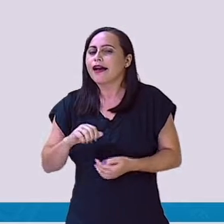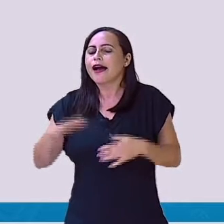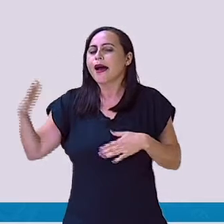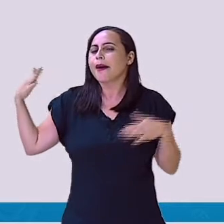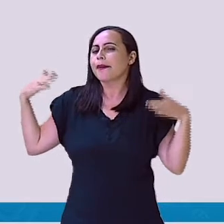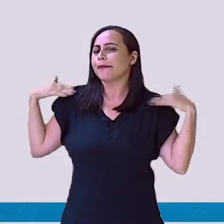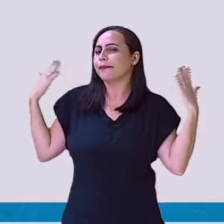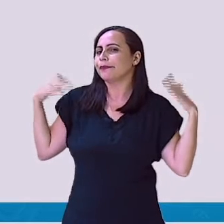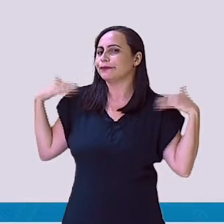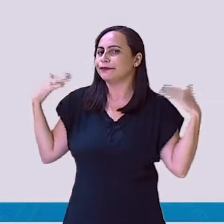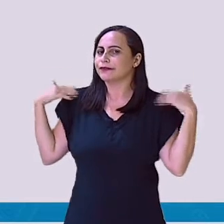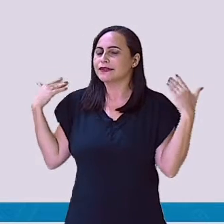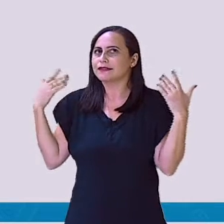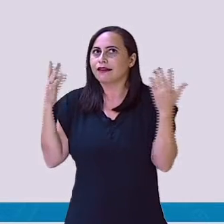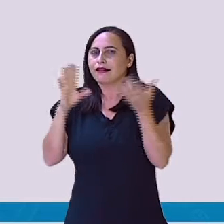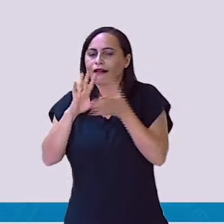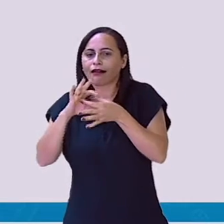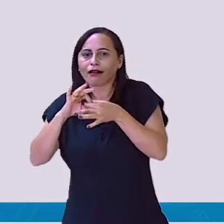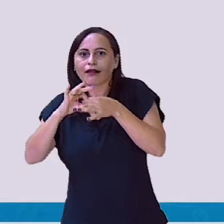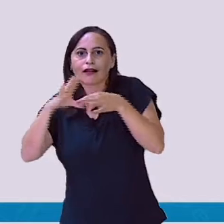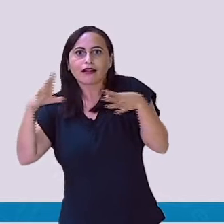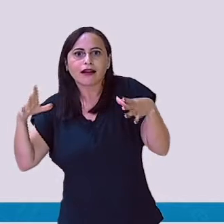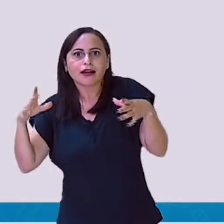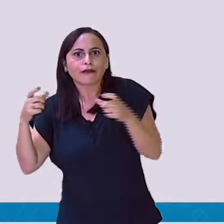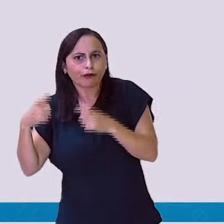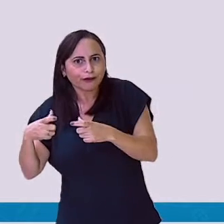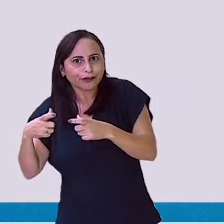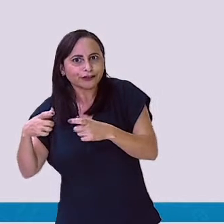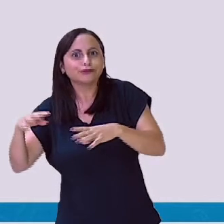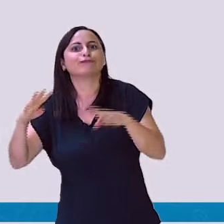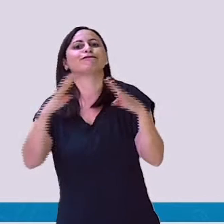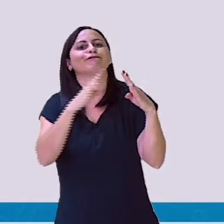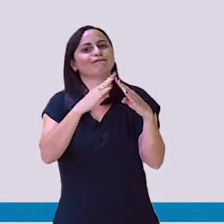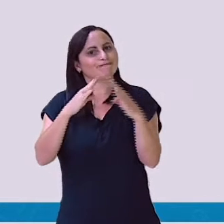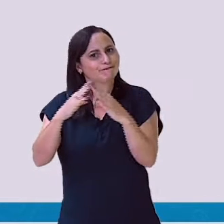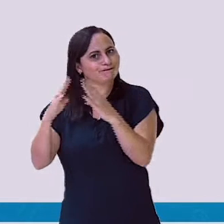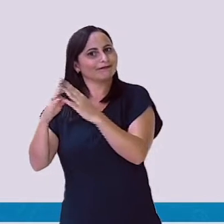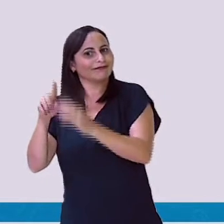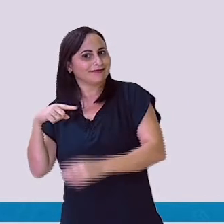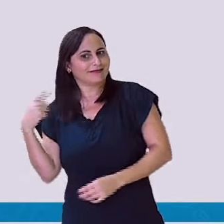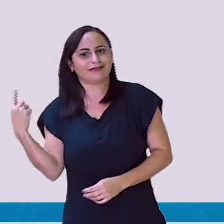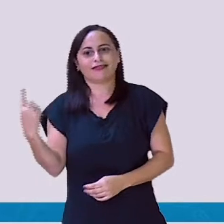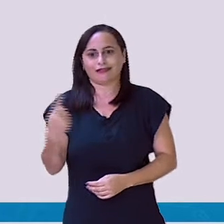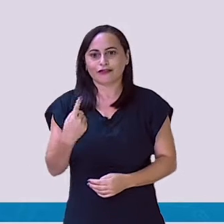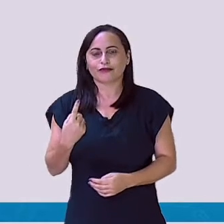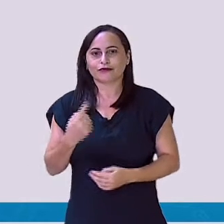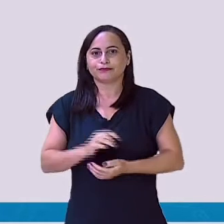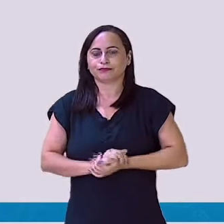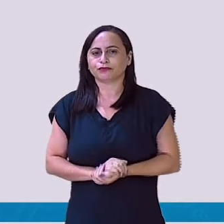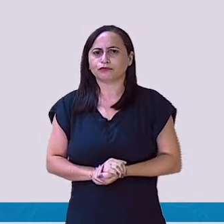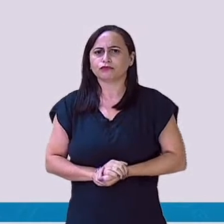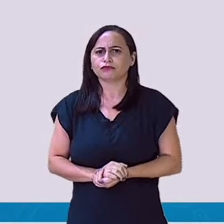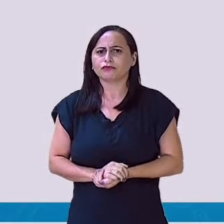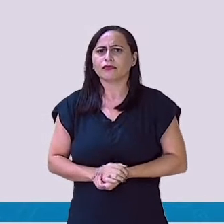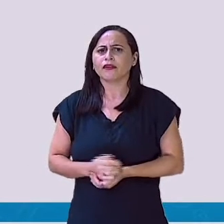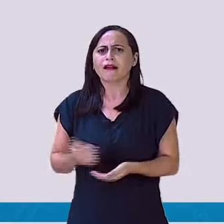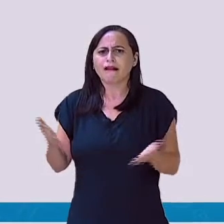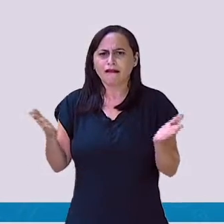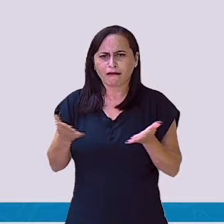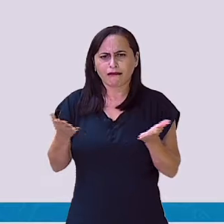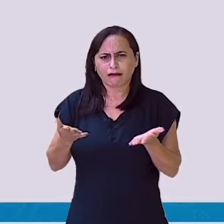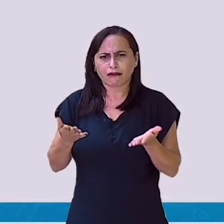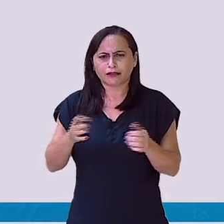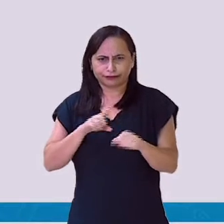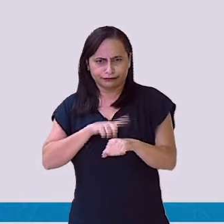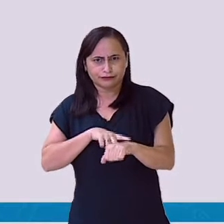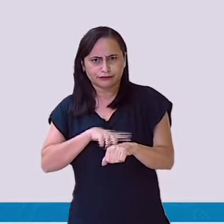passearem livremente por todos os cômodos de nossas casas. Nessa época do ano, as chances de